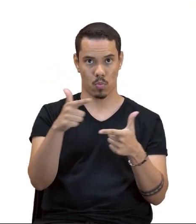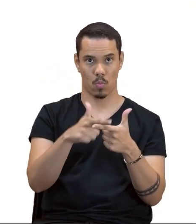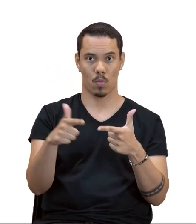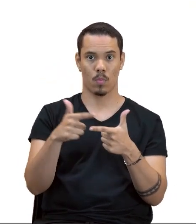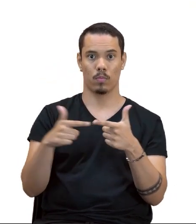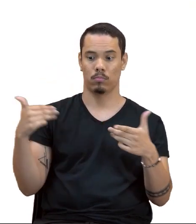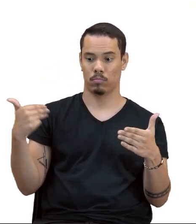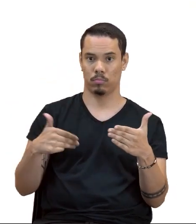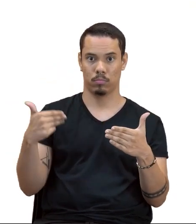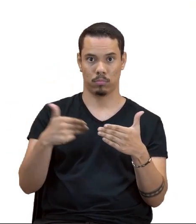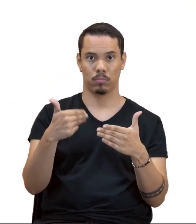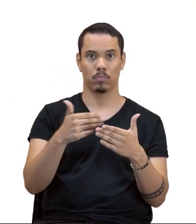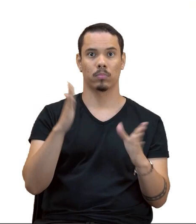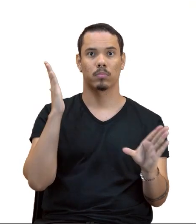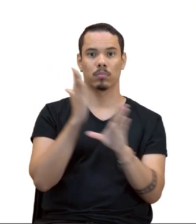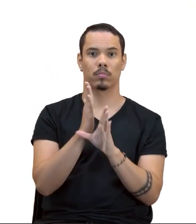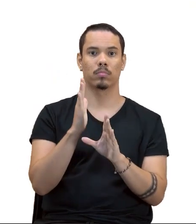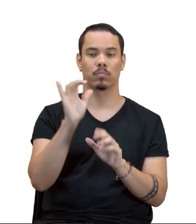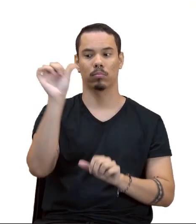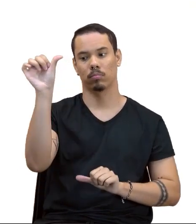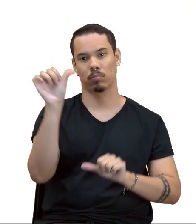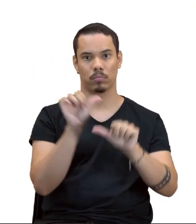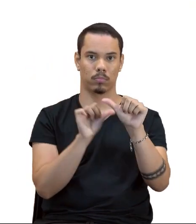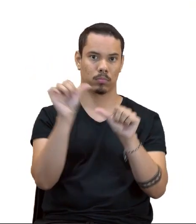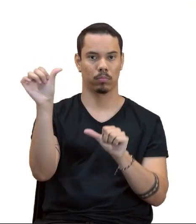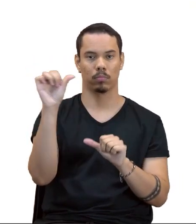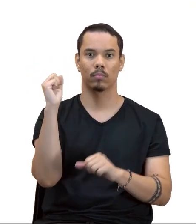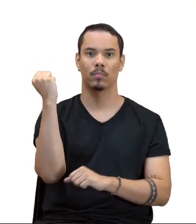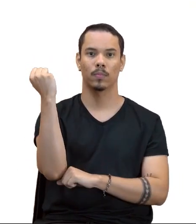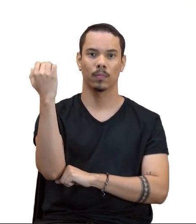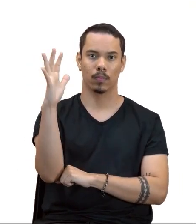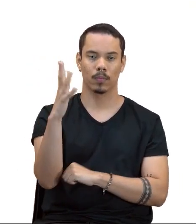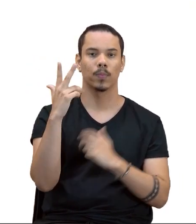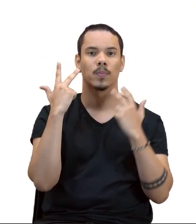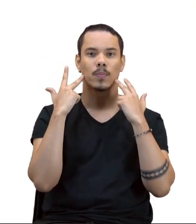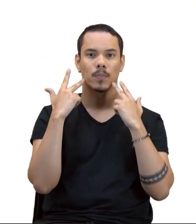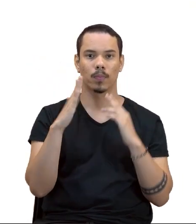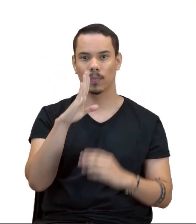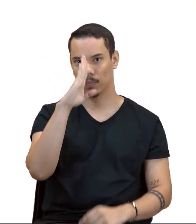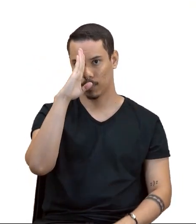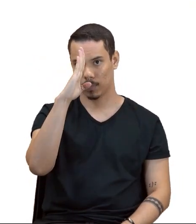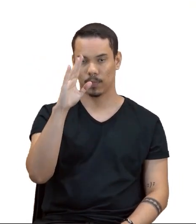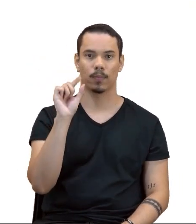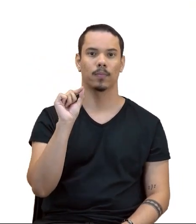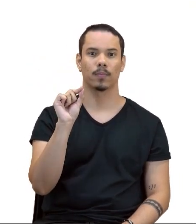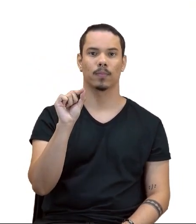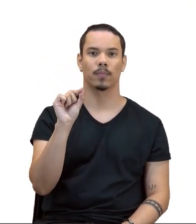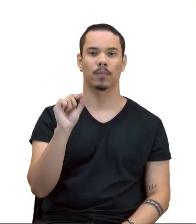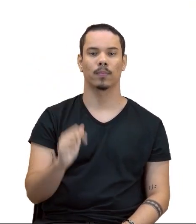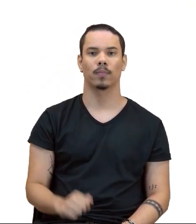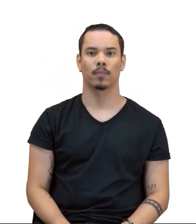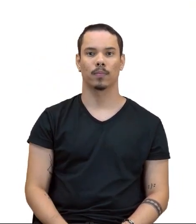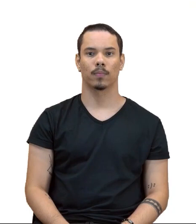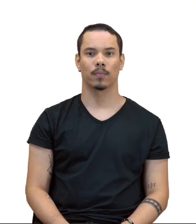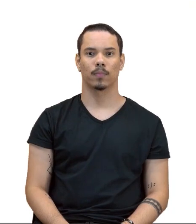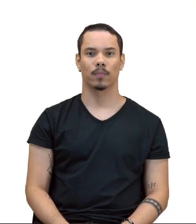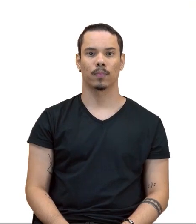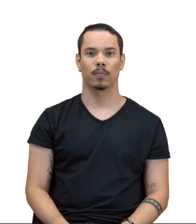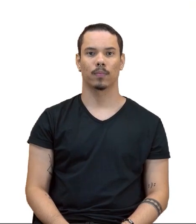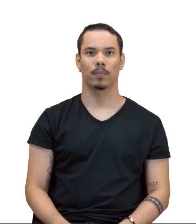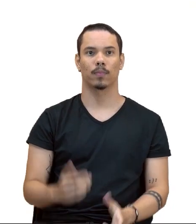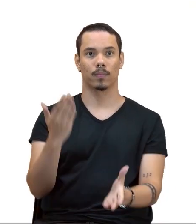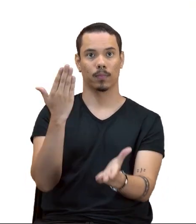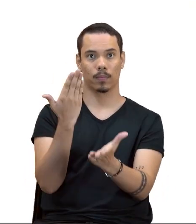das alterações sobre o ambiente natural em destaque é a perda